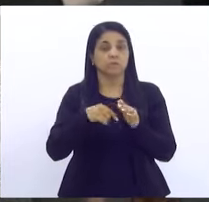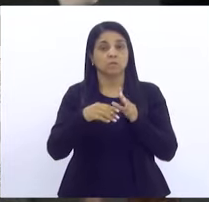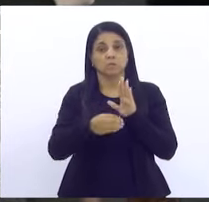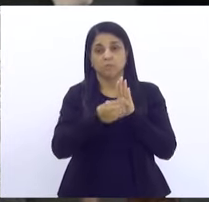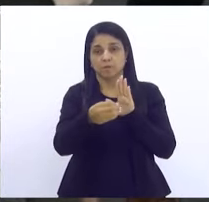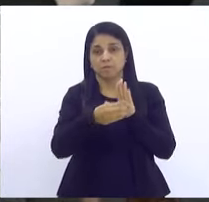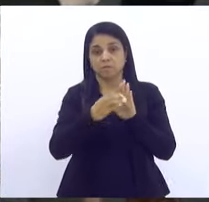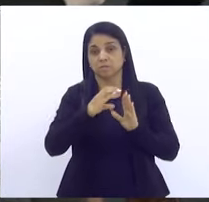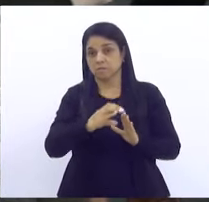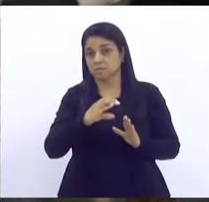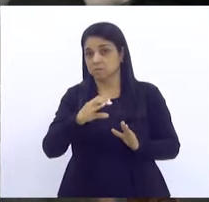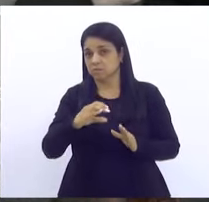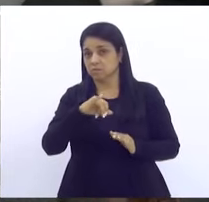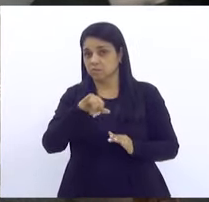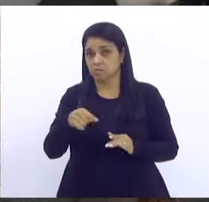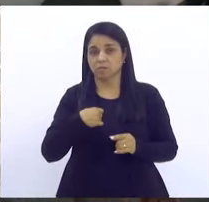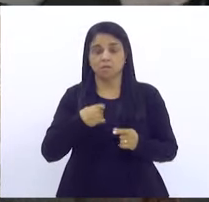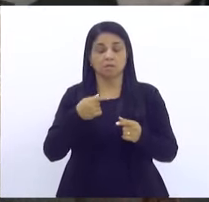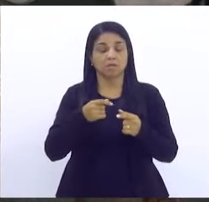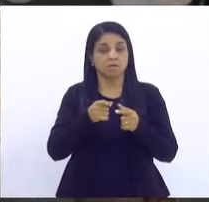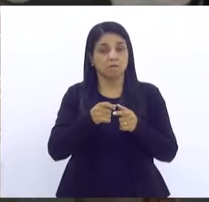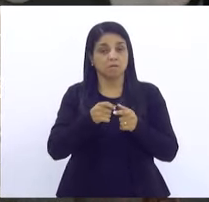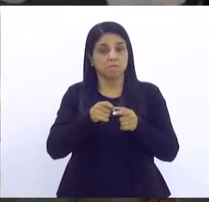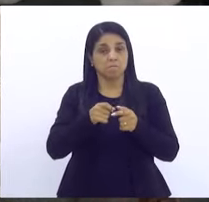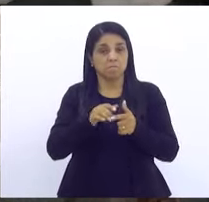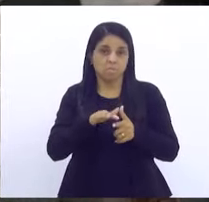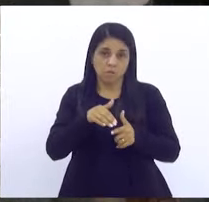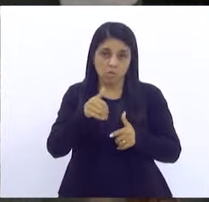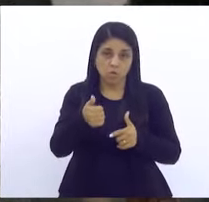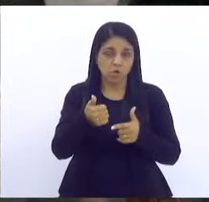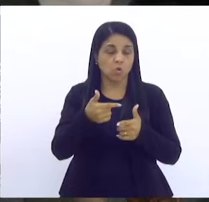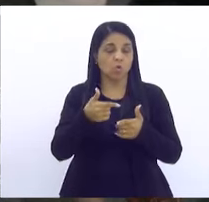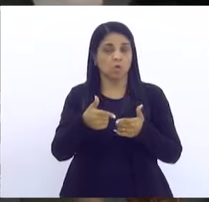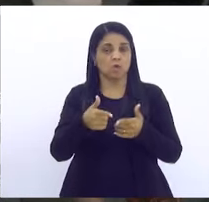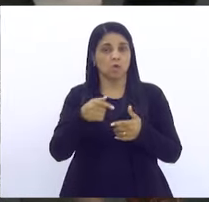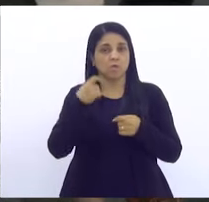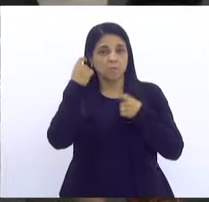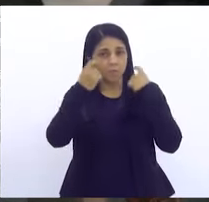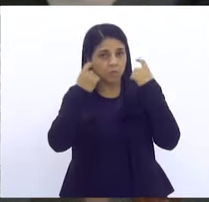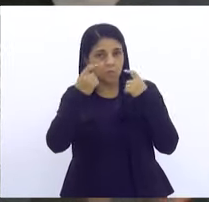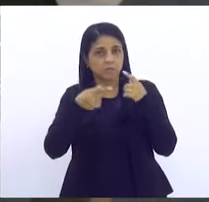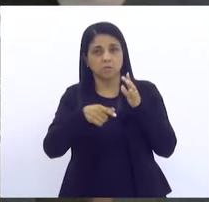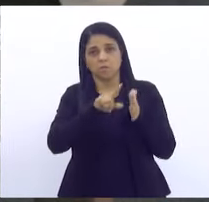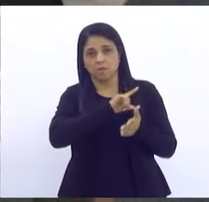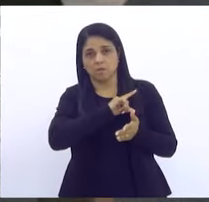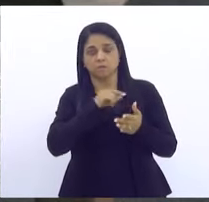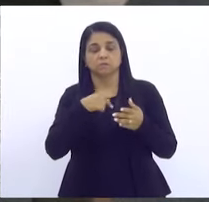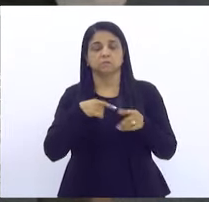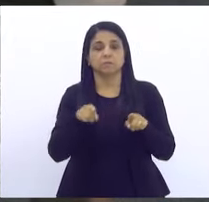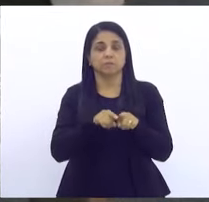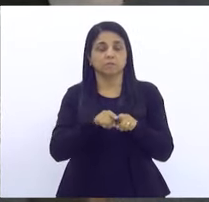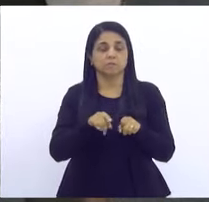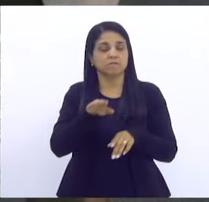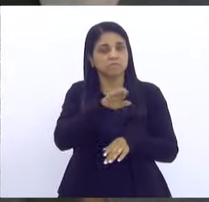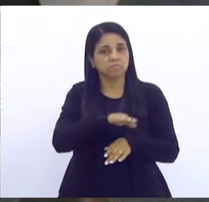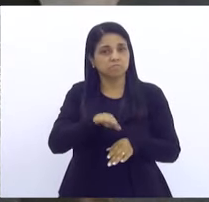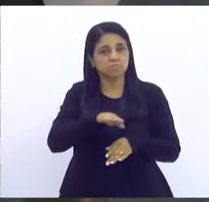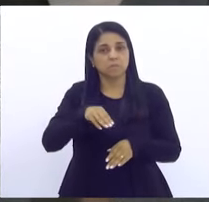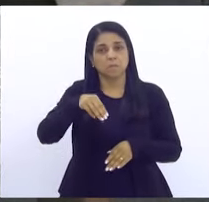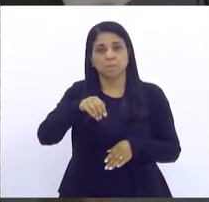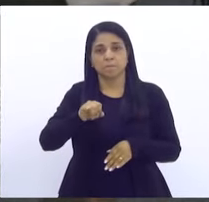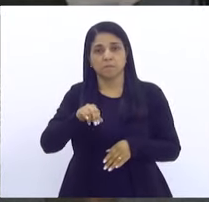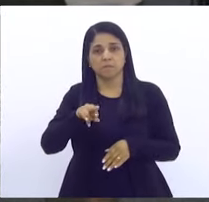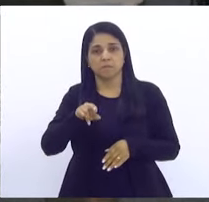CCJ ampliou, que era uma preocupação nossa. Trouxe os setores mirins, também a série bronze. Emendamos,